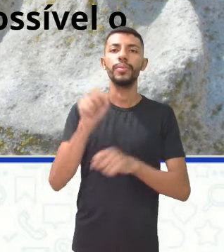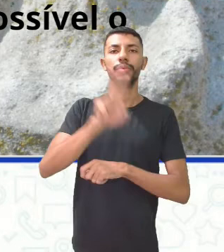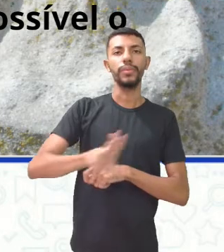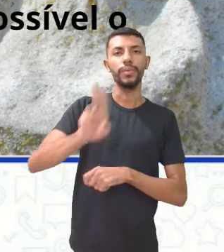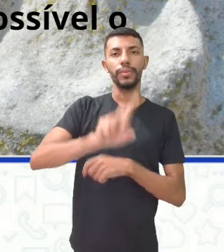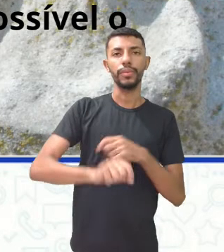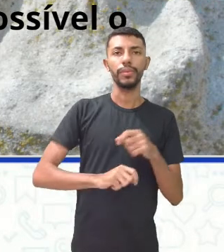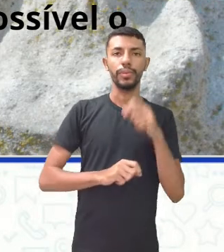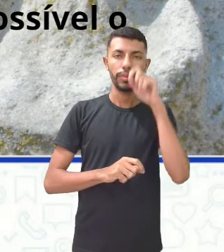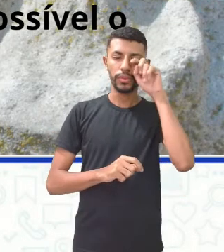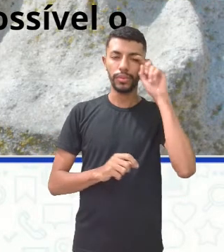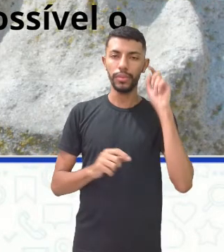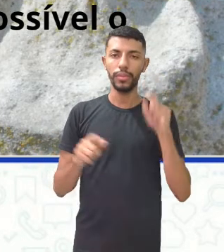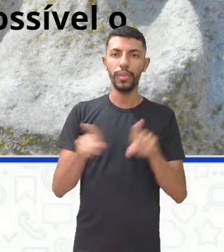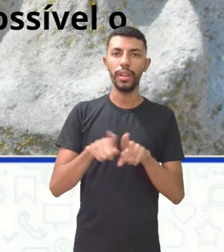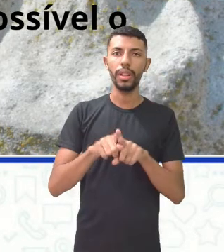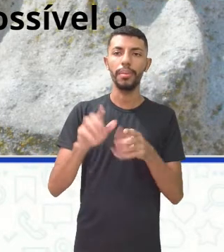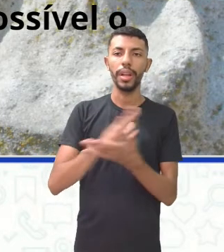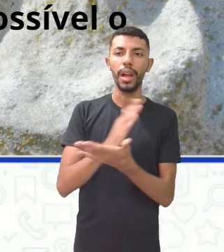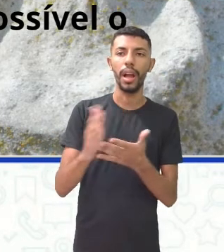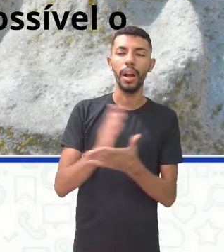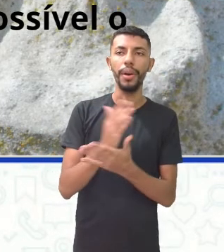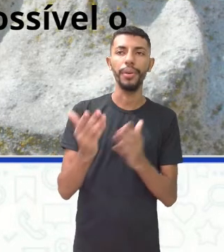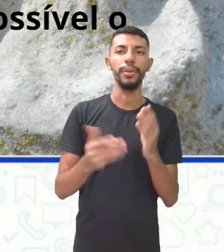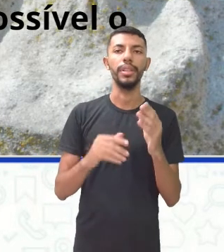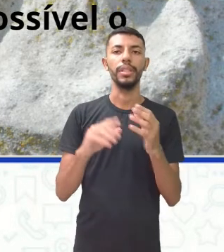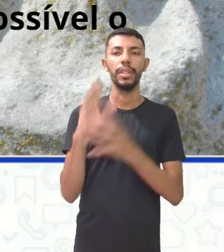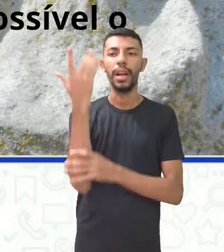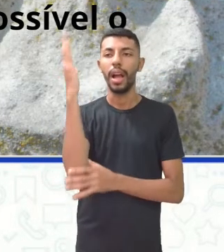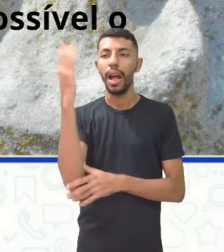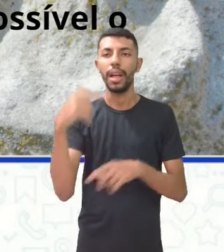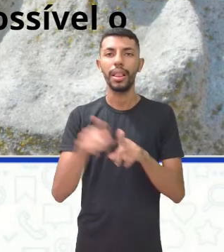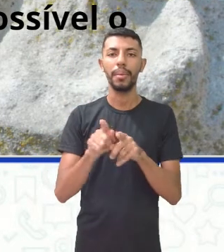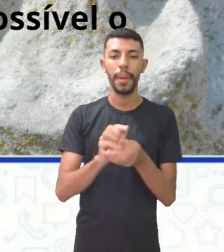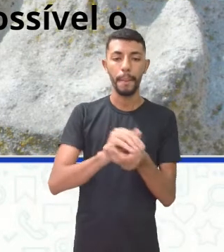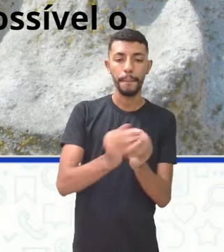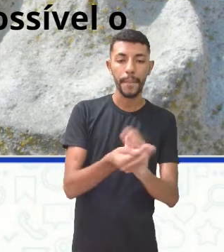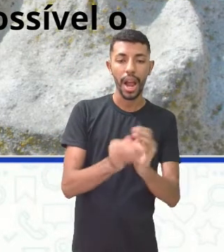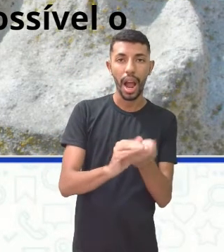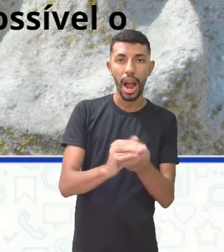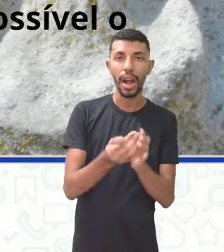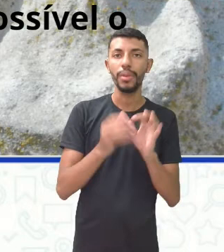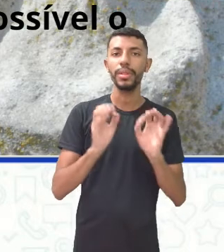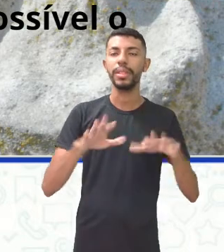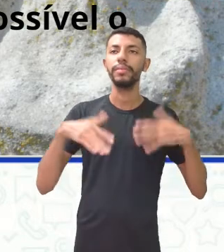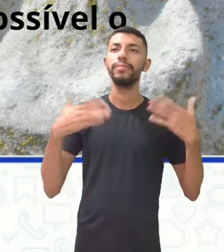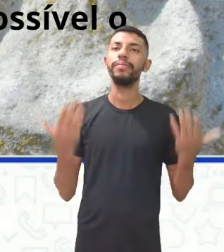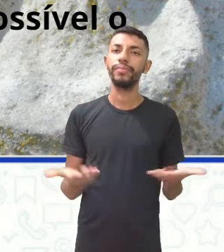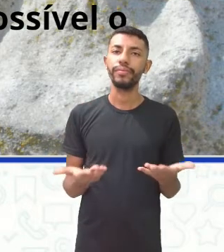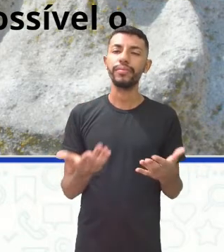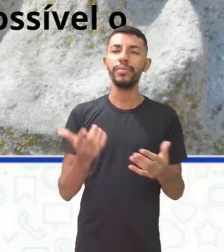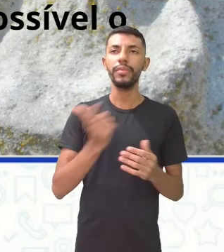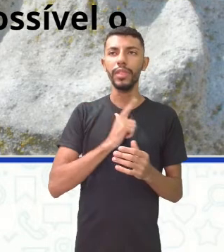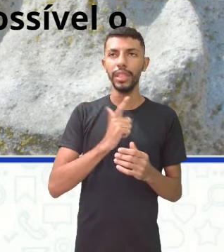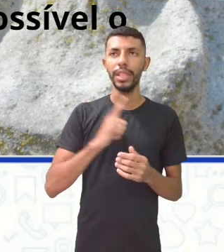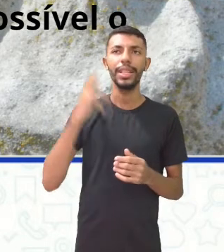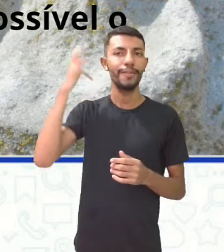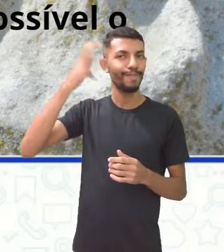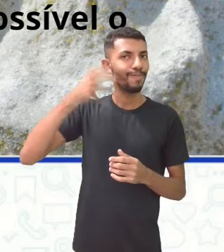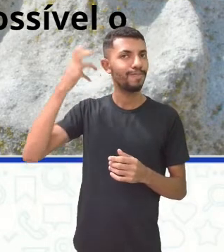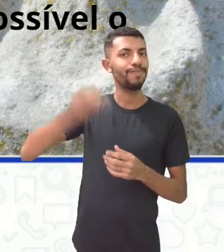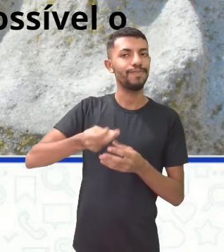utilizando também plantas, barro. Então, há vestígios dessa presença, né, da